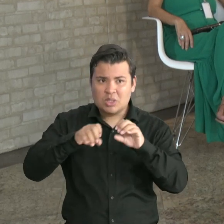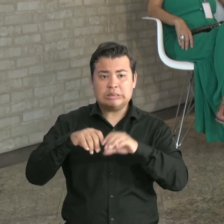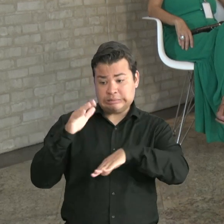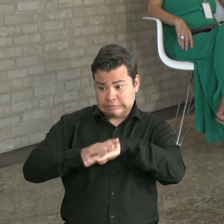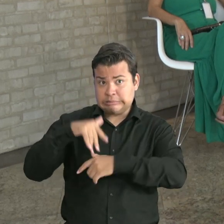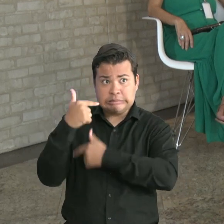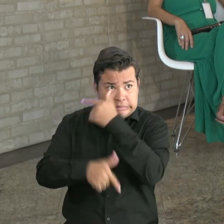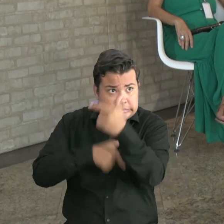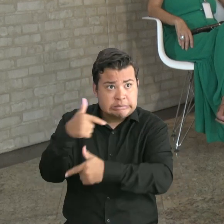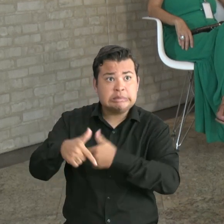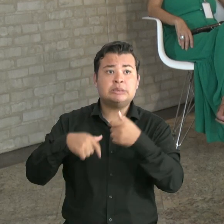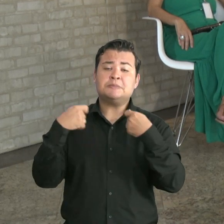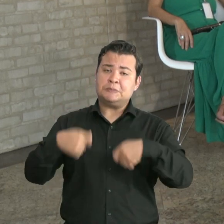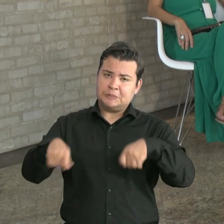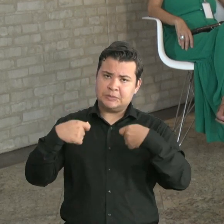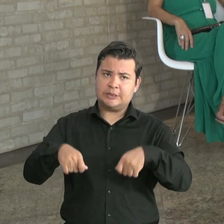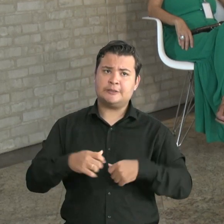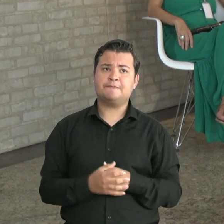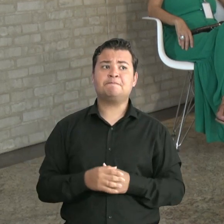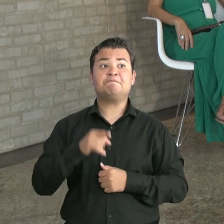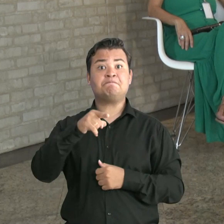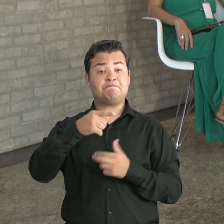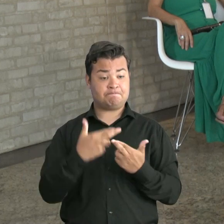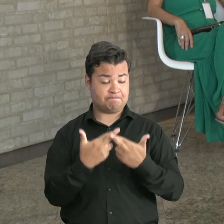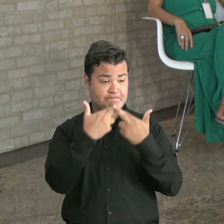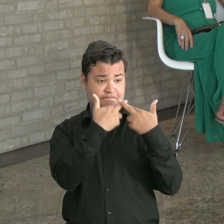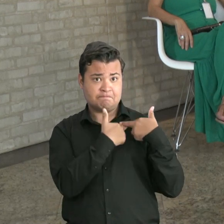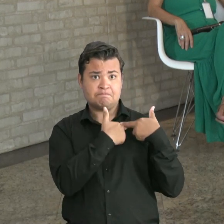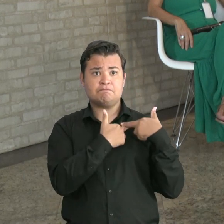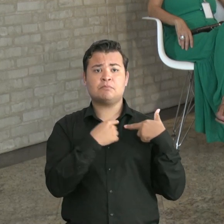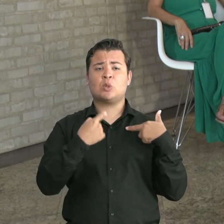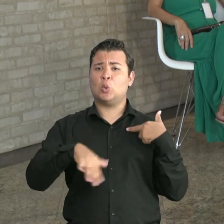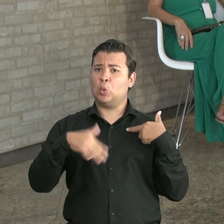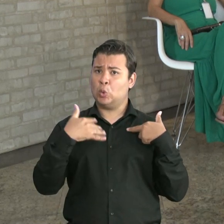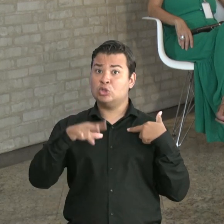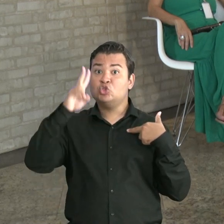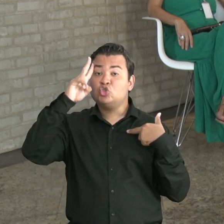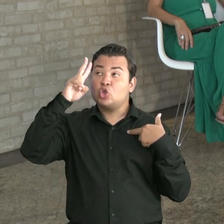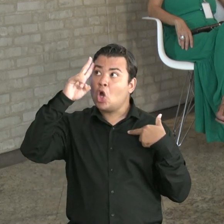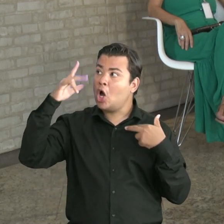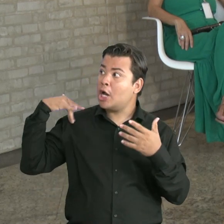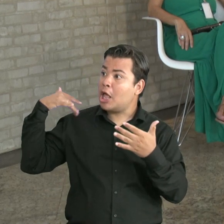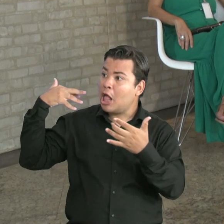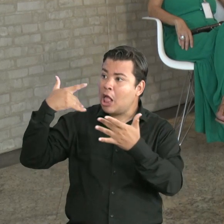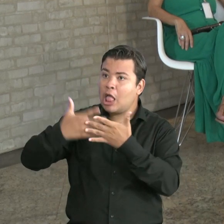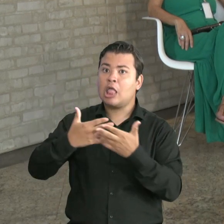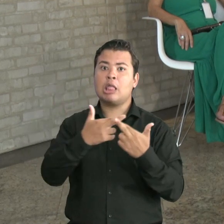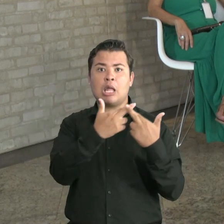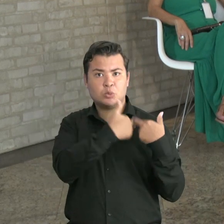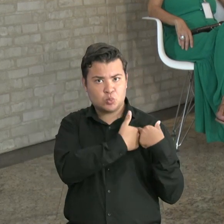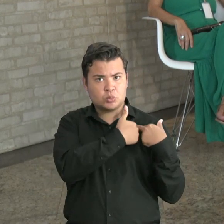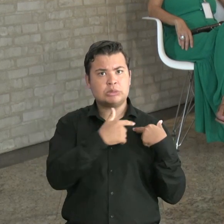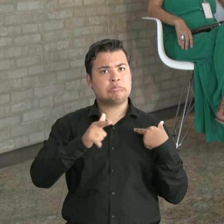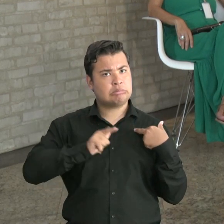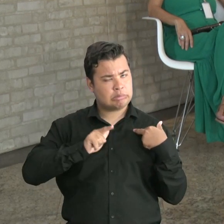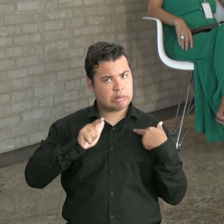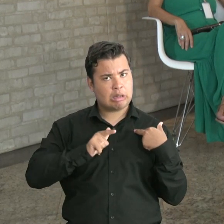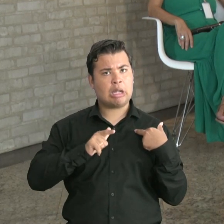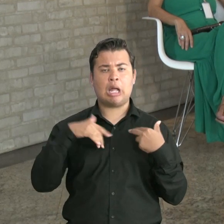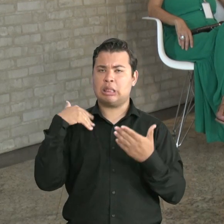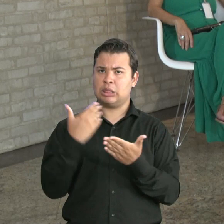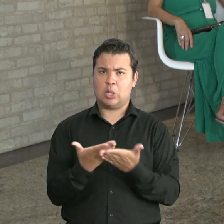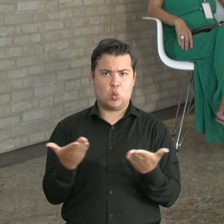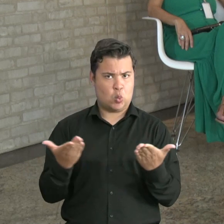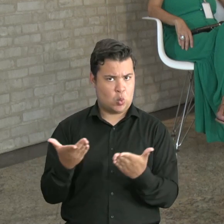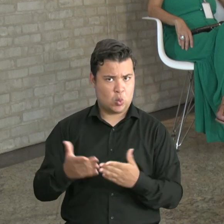fazer. E essa tarefa é um dever histórico, é uma dívida histórica que ainda temos que fazer. A